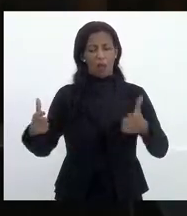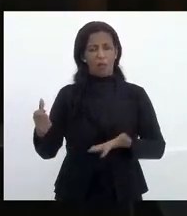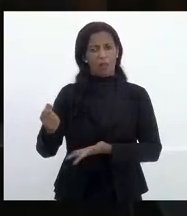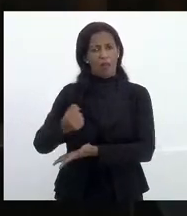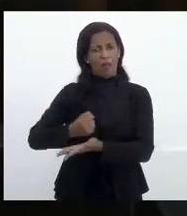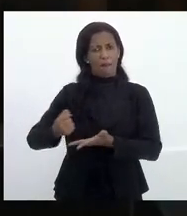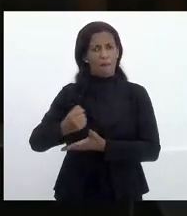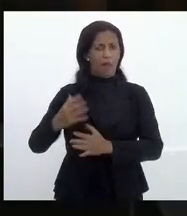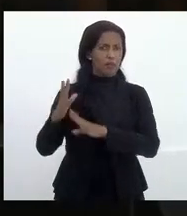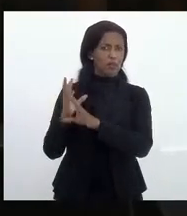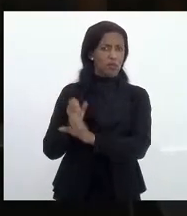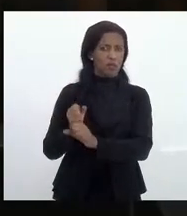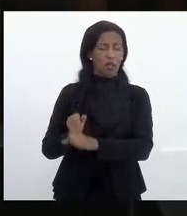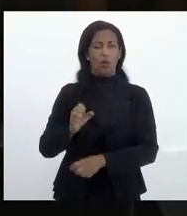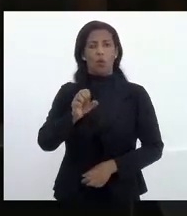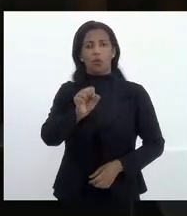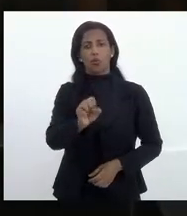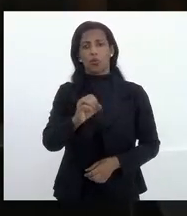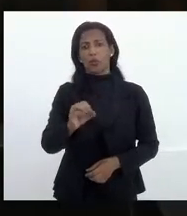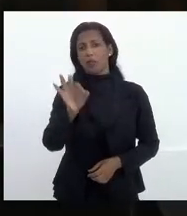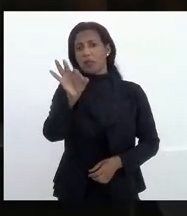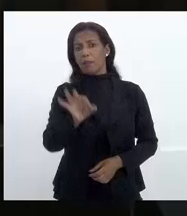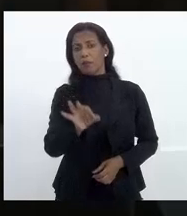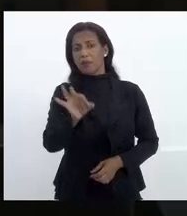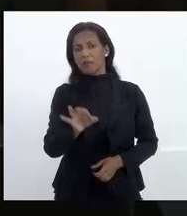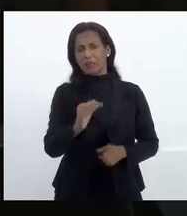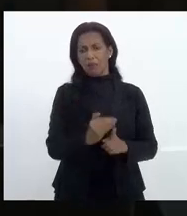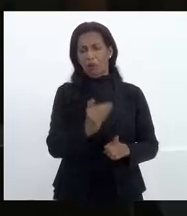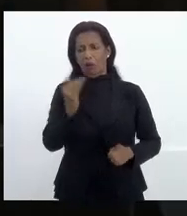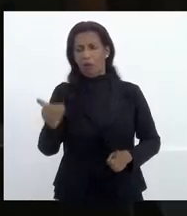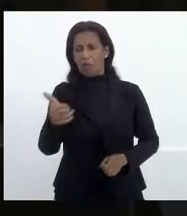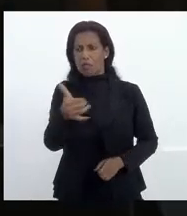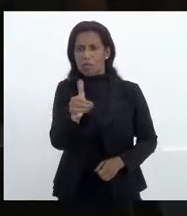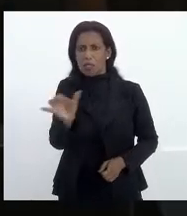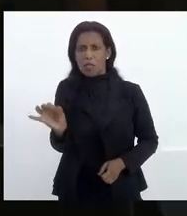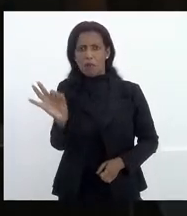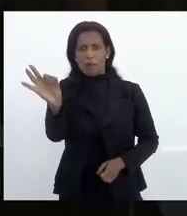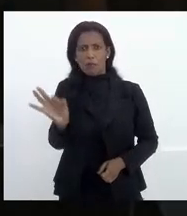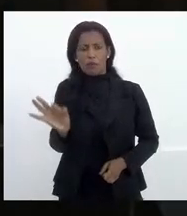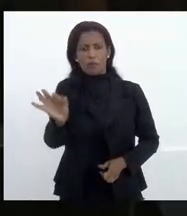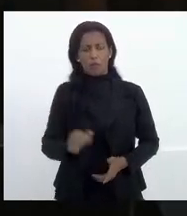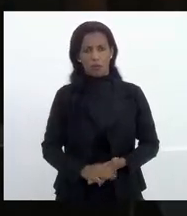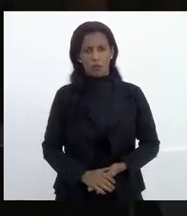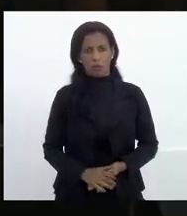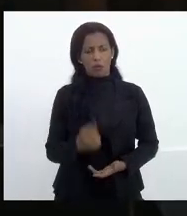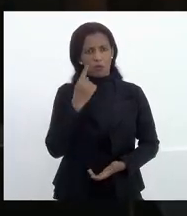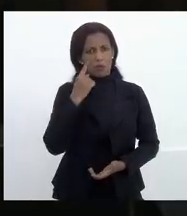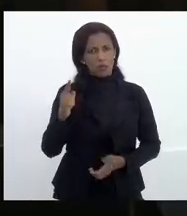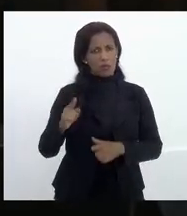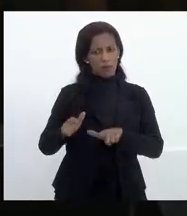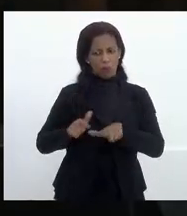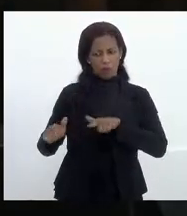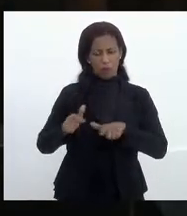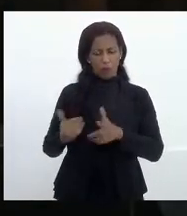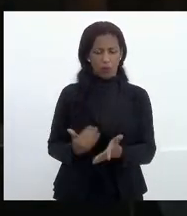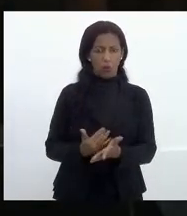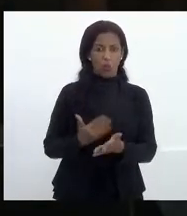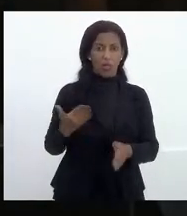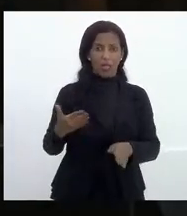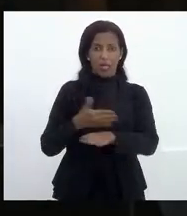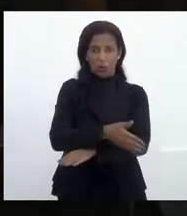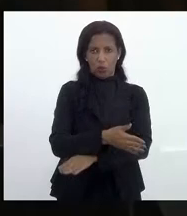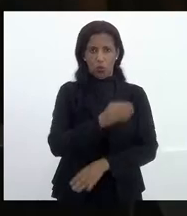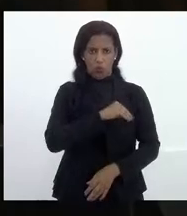base de cálculo de oitenta por cento das contribuições para 100% e você pega um servidor que entrou no